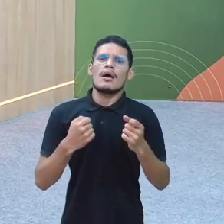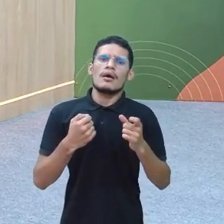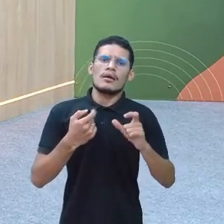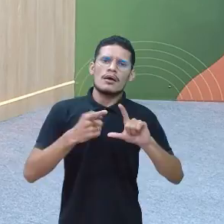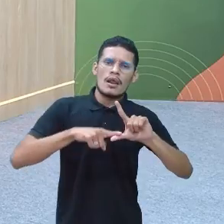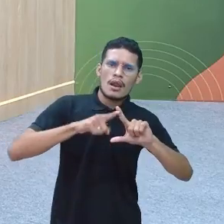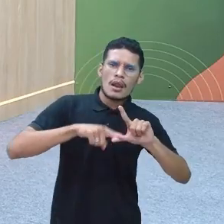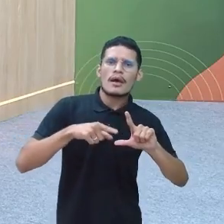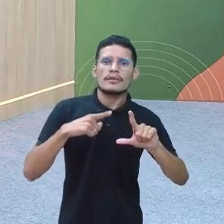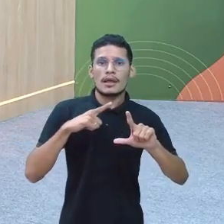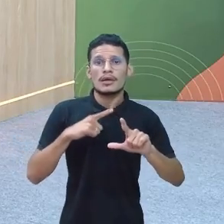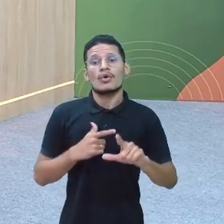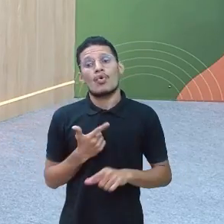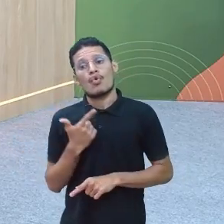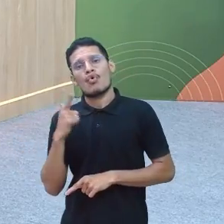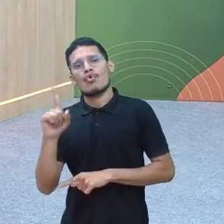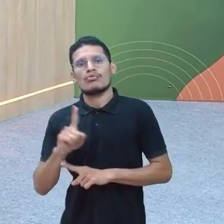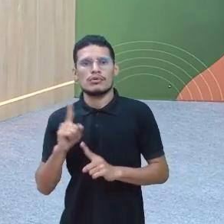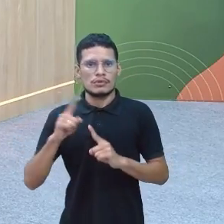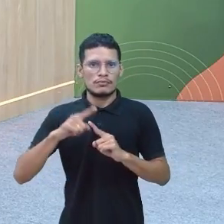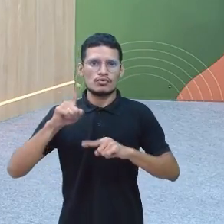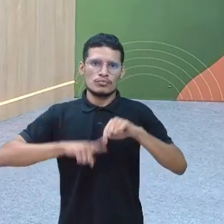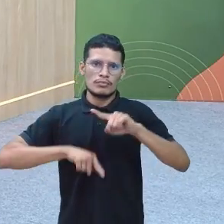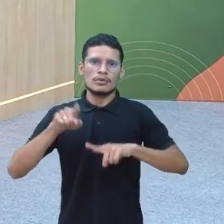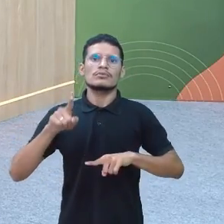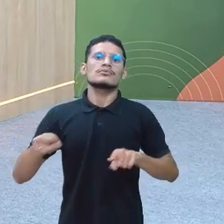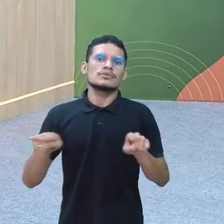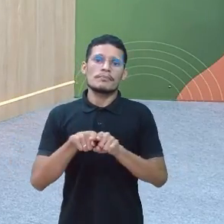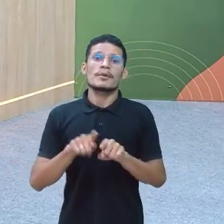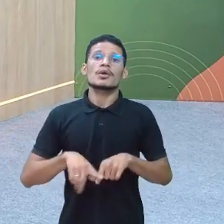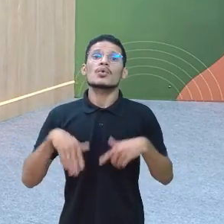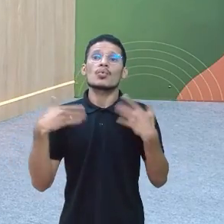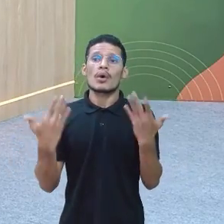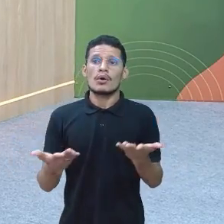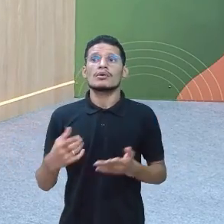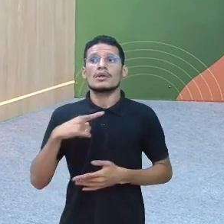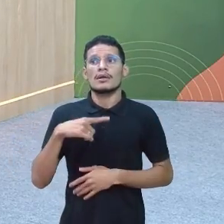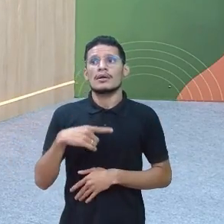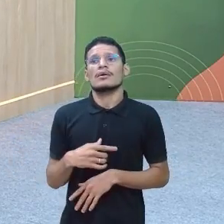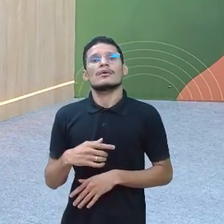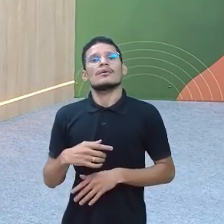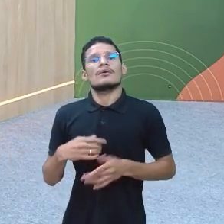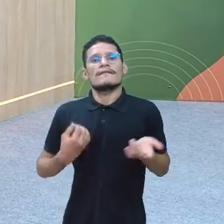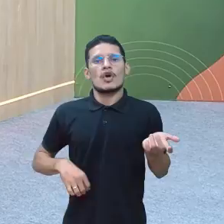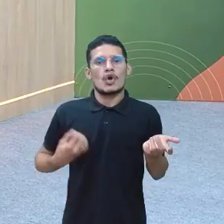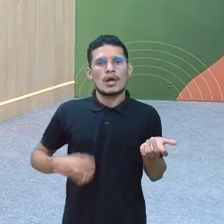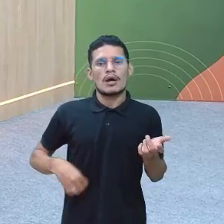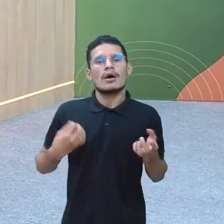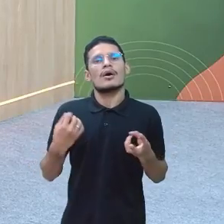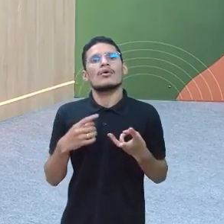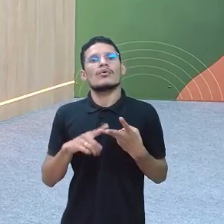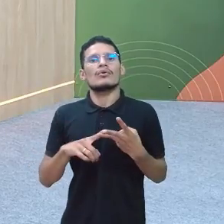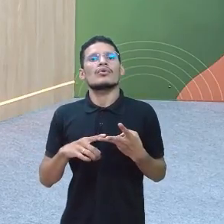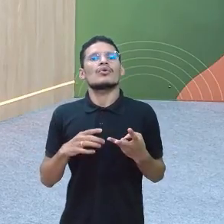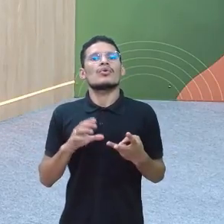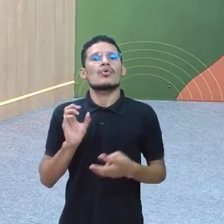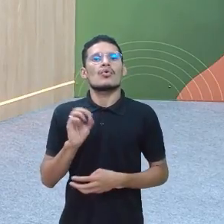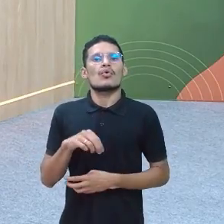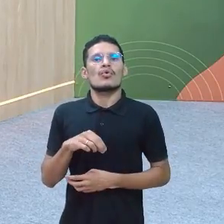vai ter a inserção de outros instrumentos. Que instrumentos são esses? São o violão e o